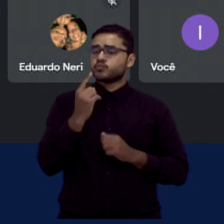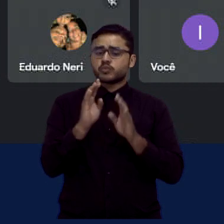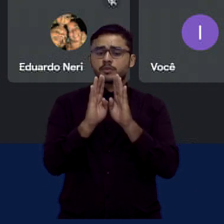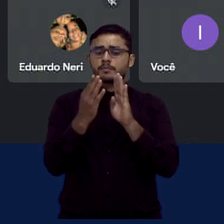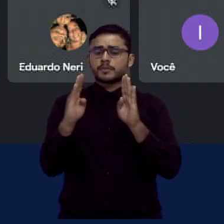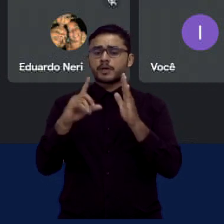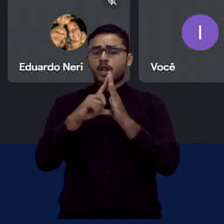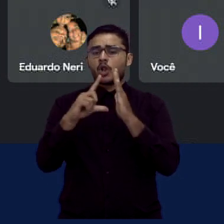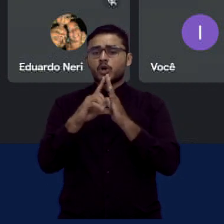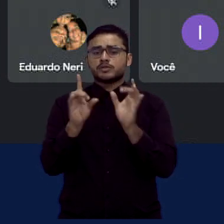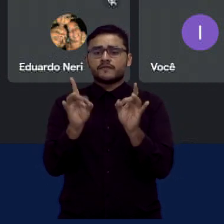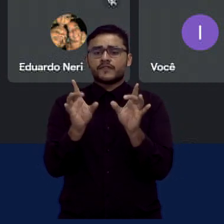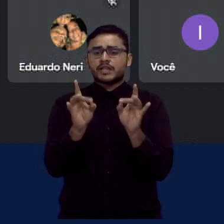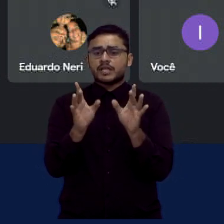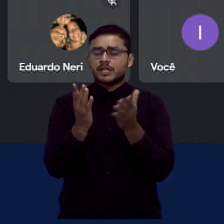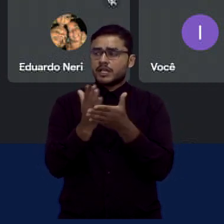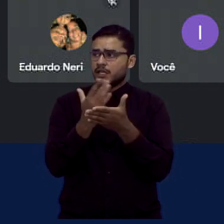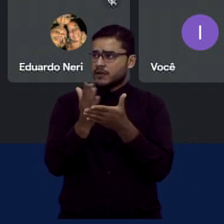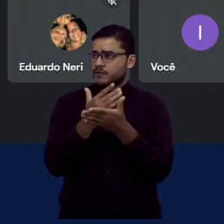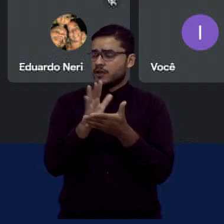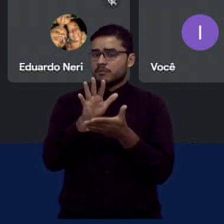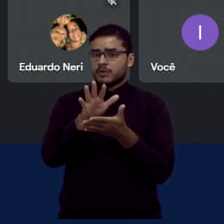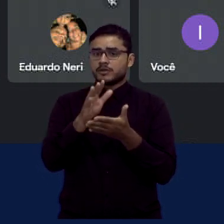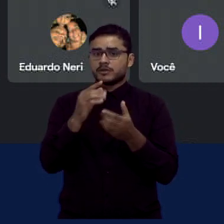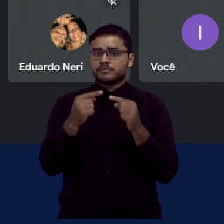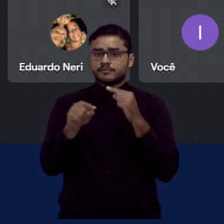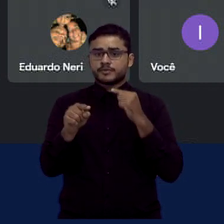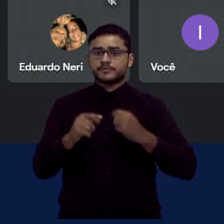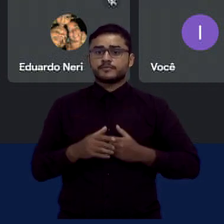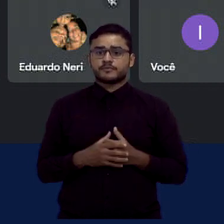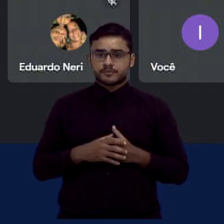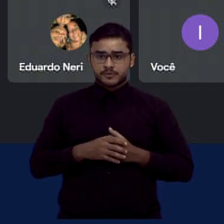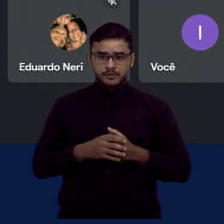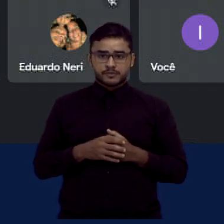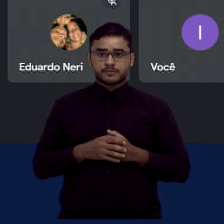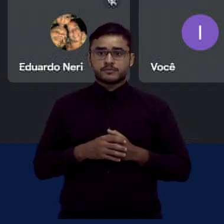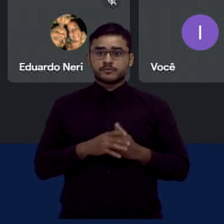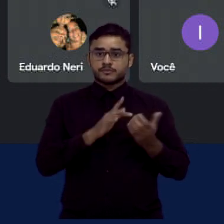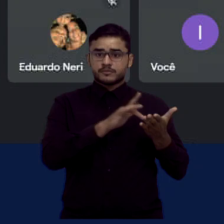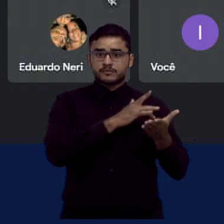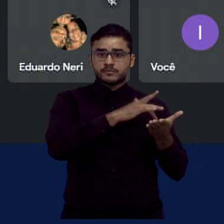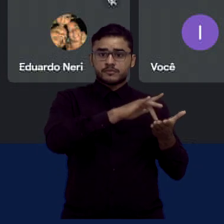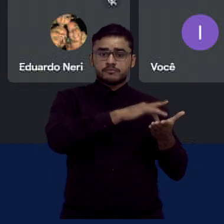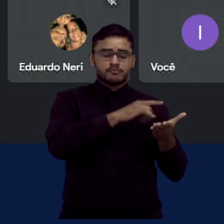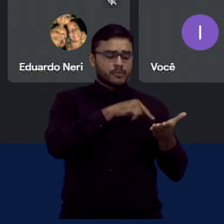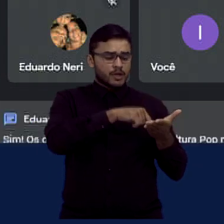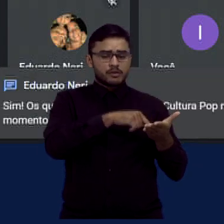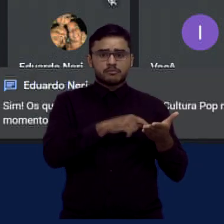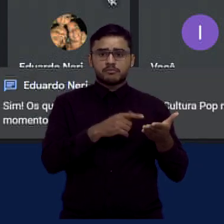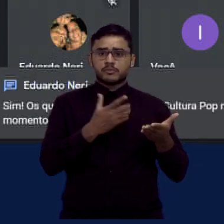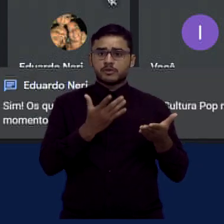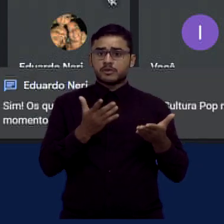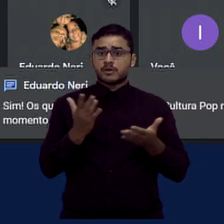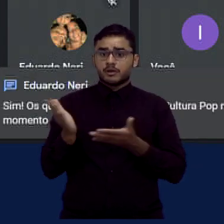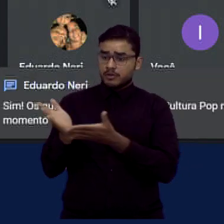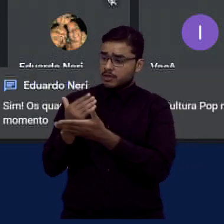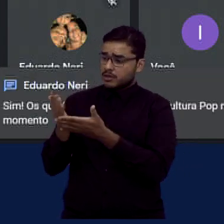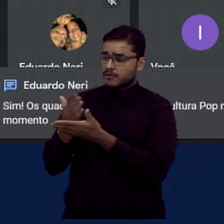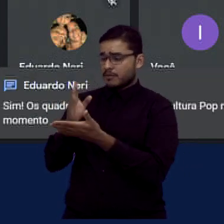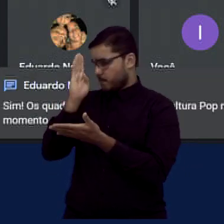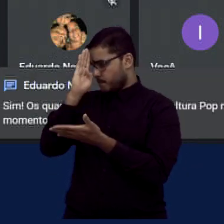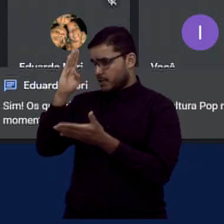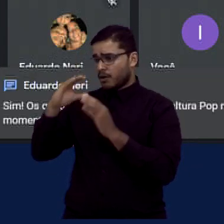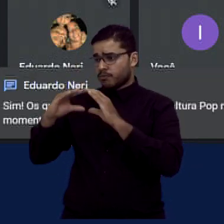são duas coisas que têm a ver, certo? A grande questão o Kindle trouxe possibilidades, mas o livro ainda é o